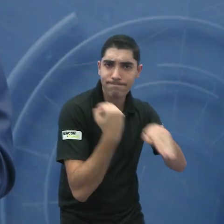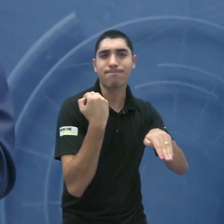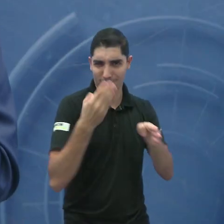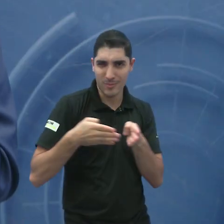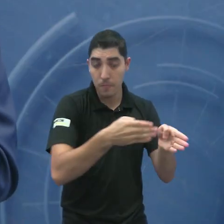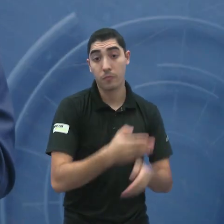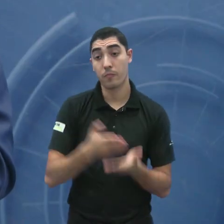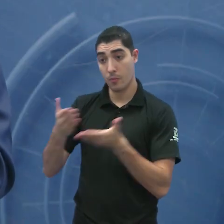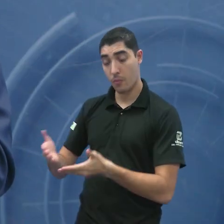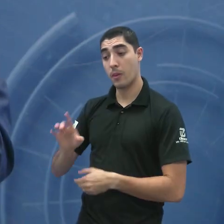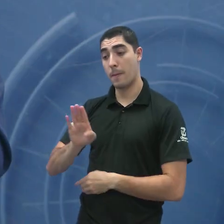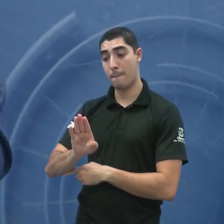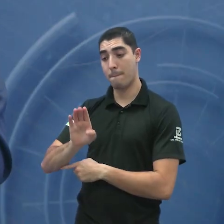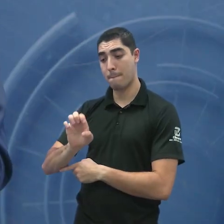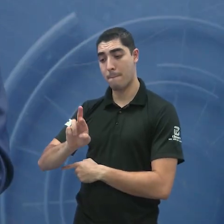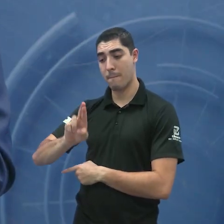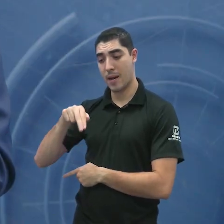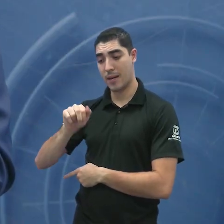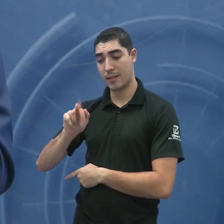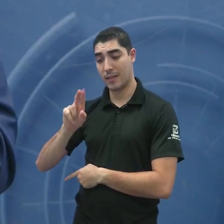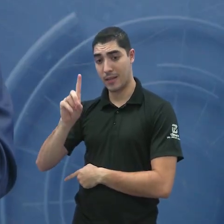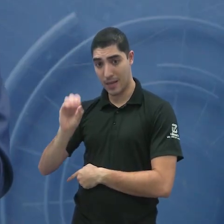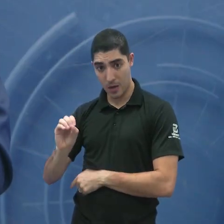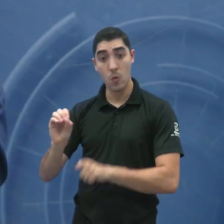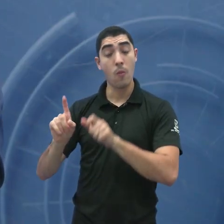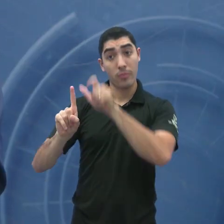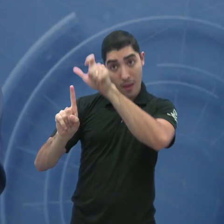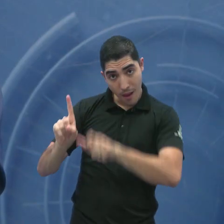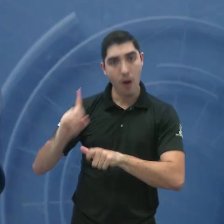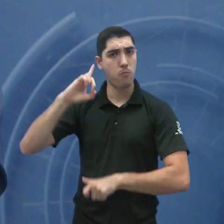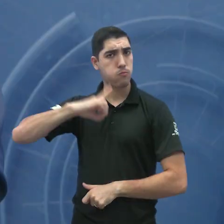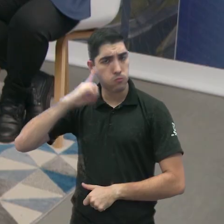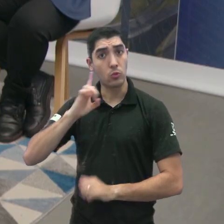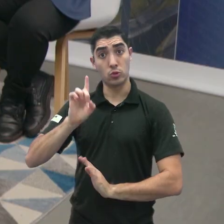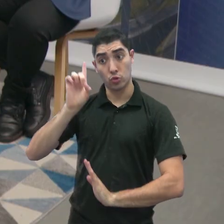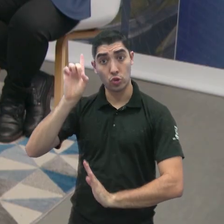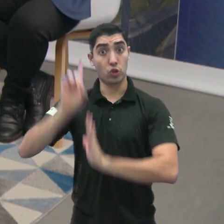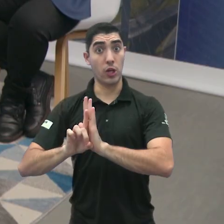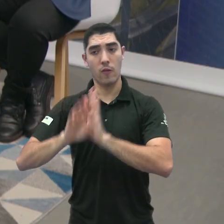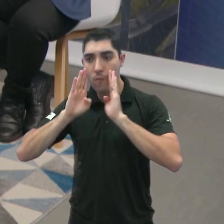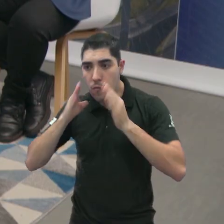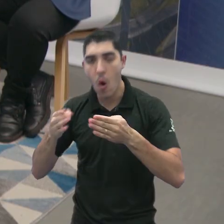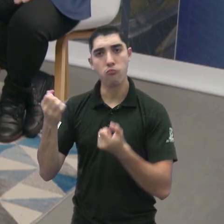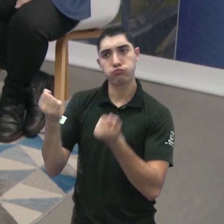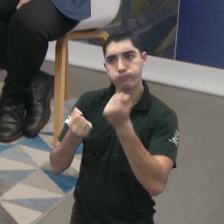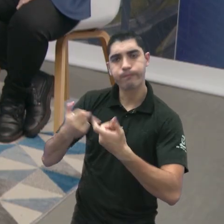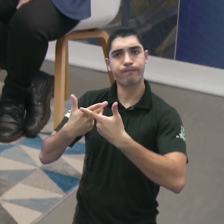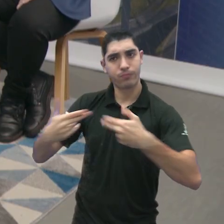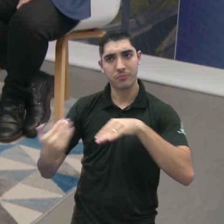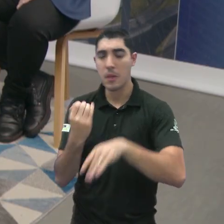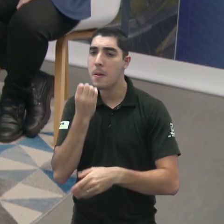ele é especialista em direito de trânsito. Gente, seja muito bem-vindo ao Diálogos da Cidade, é um prazer recebê-los aqui,